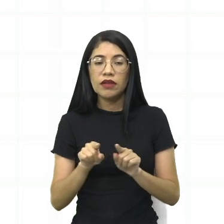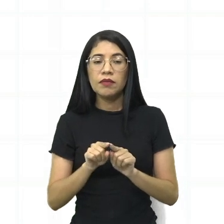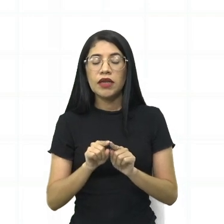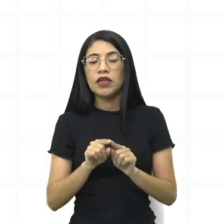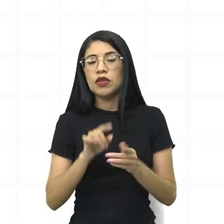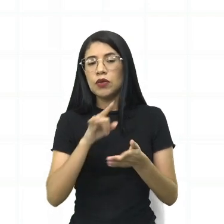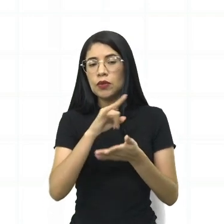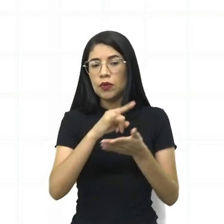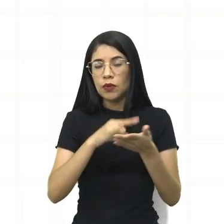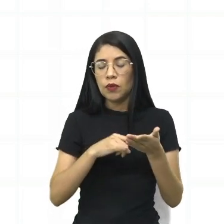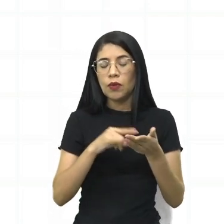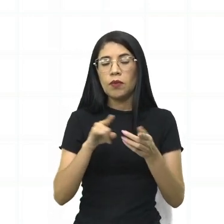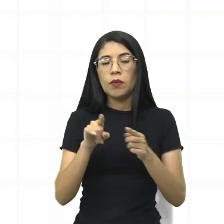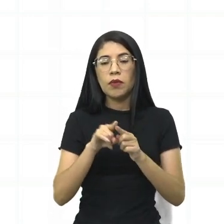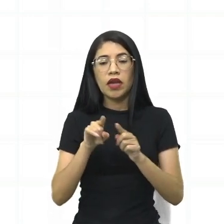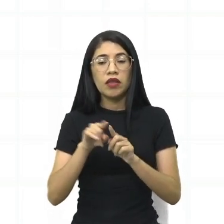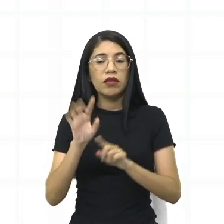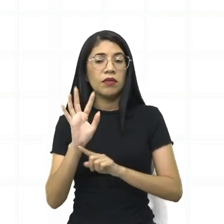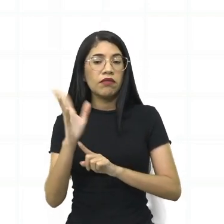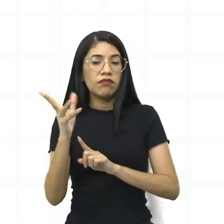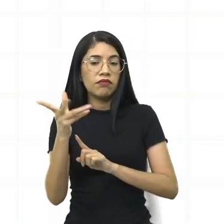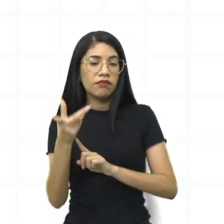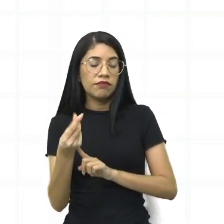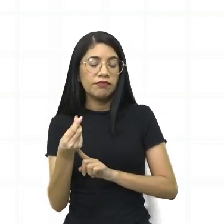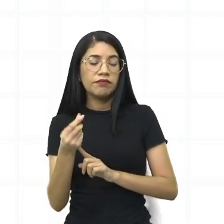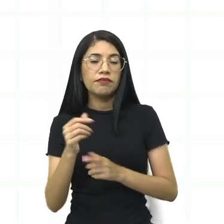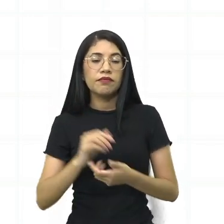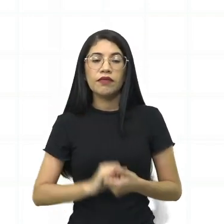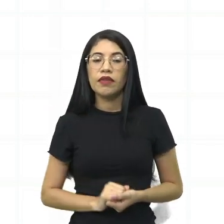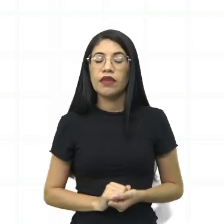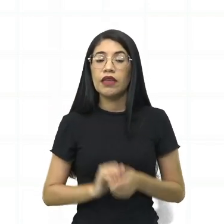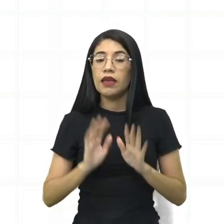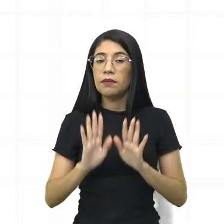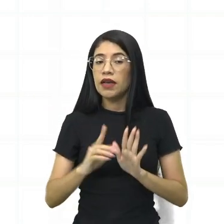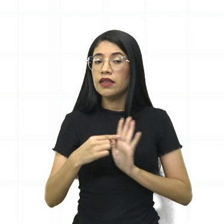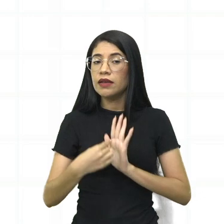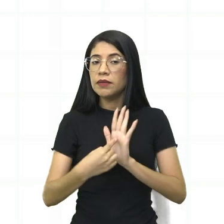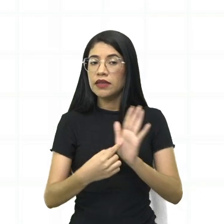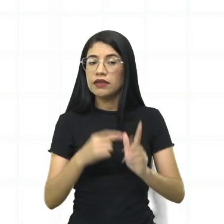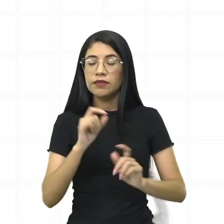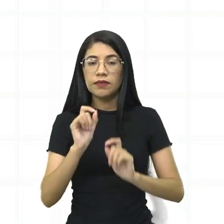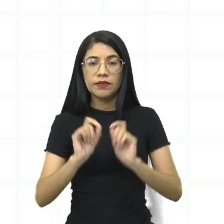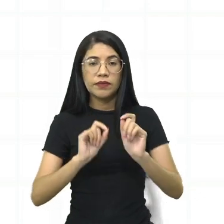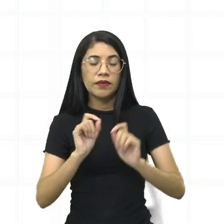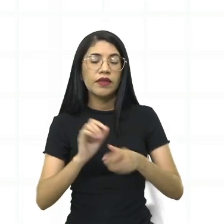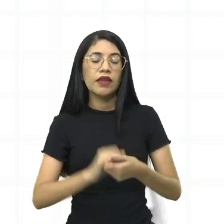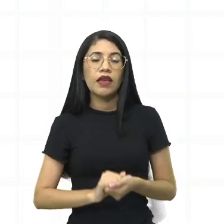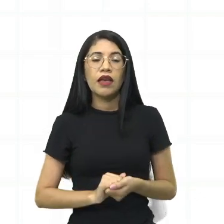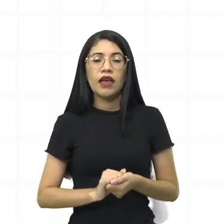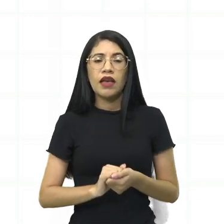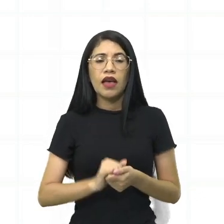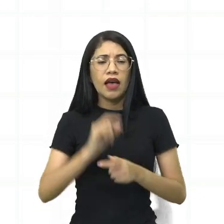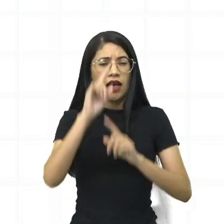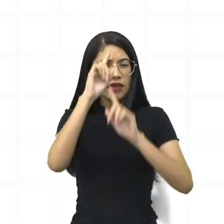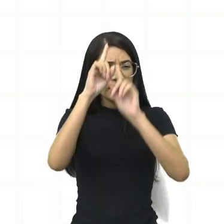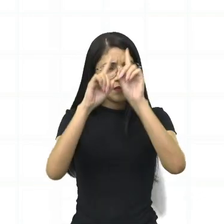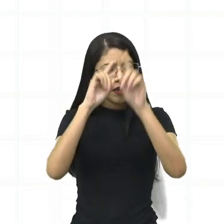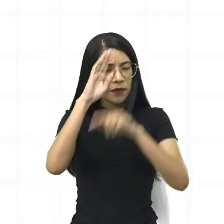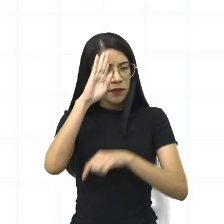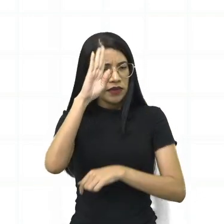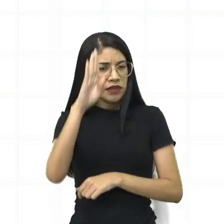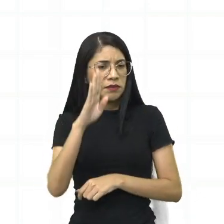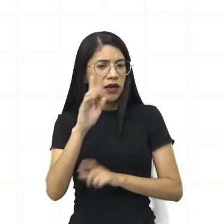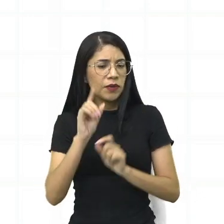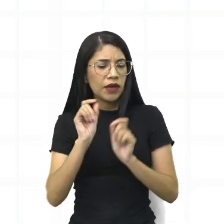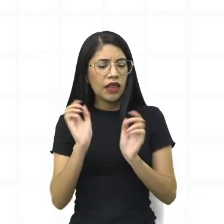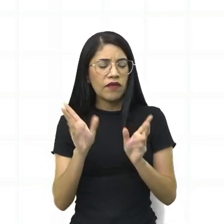né, de documentos, de obra artística, só que ela traz o quê? Ela vai abordar ideias principais, tá?